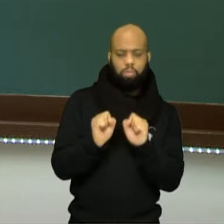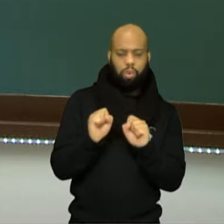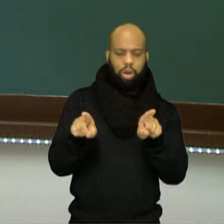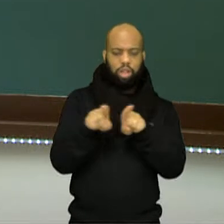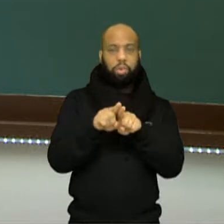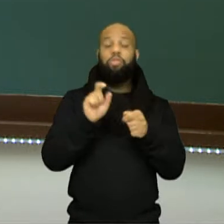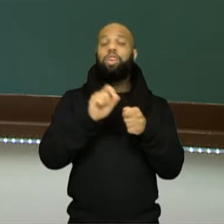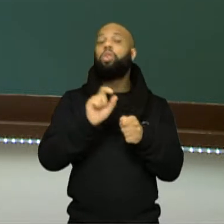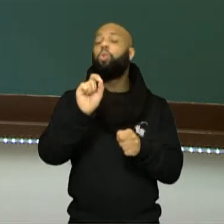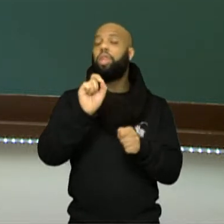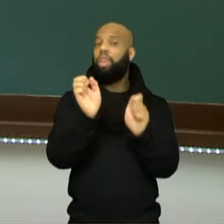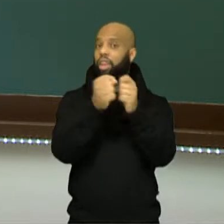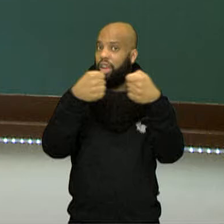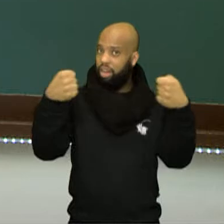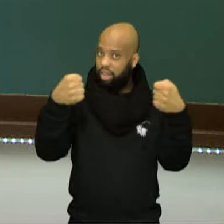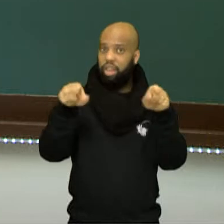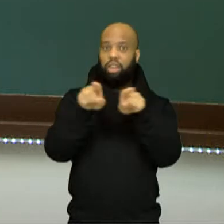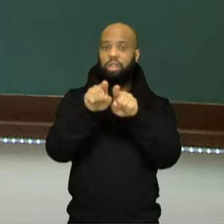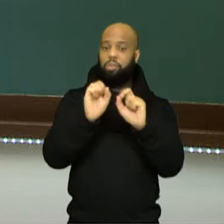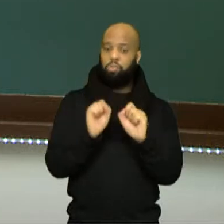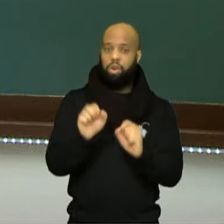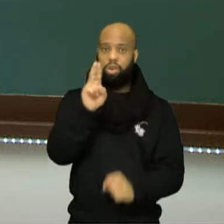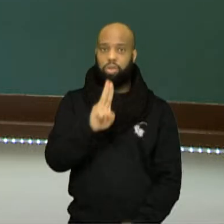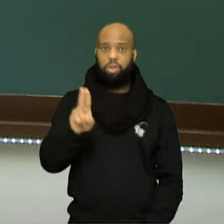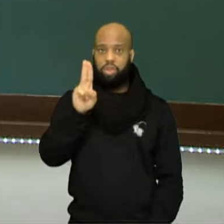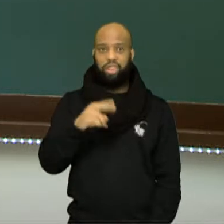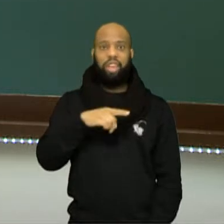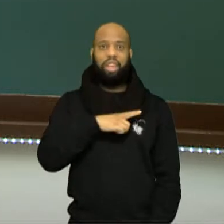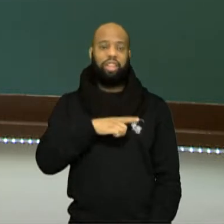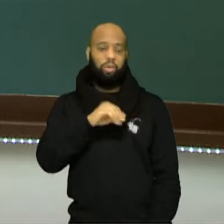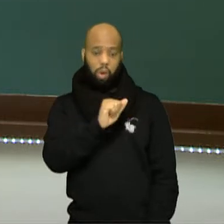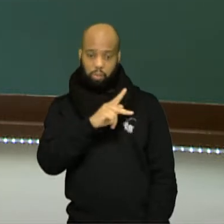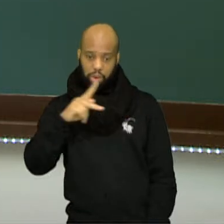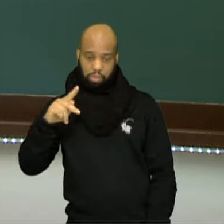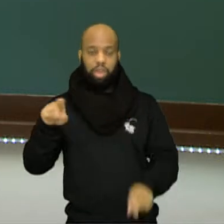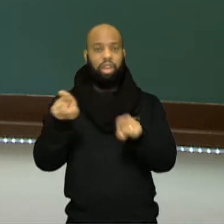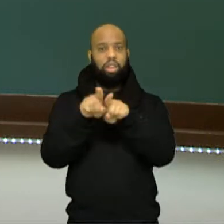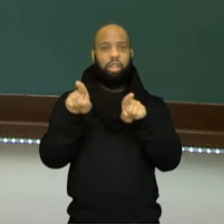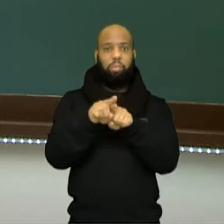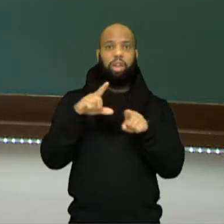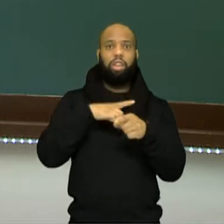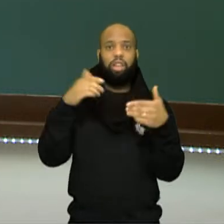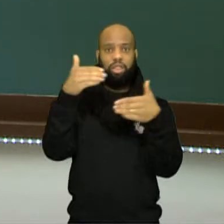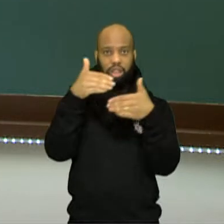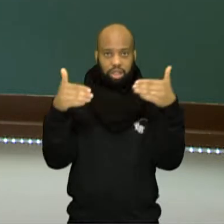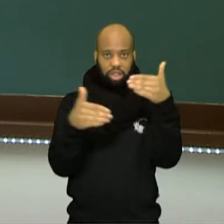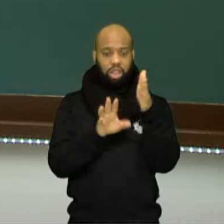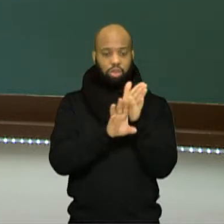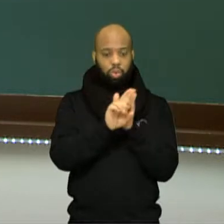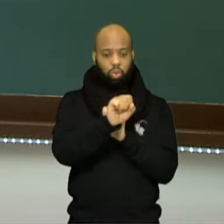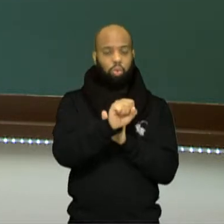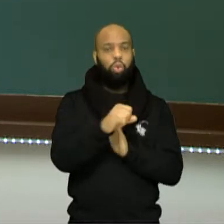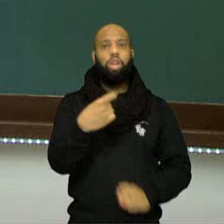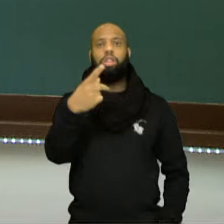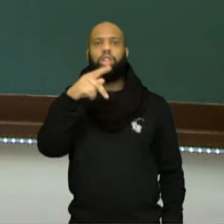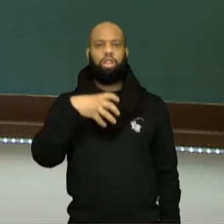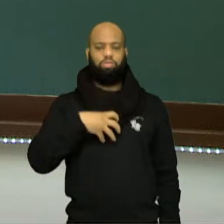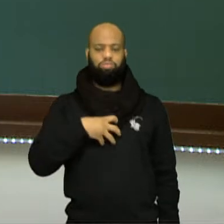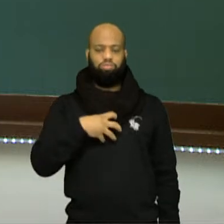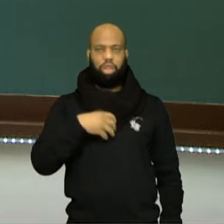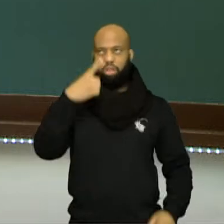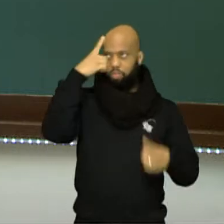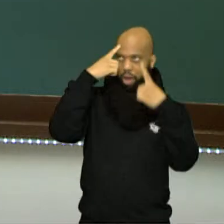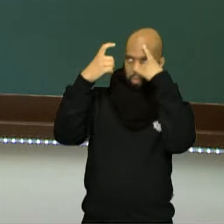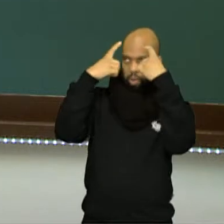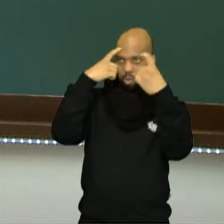criar um cartaz, você pode utilizar o Jamboard, as apresentações do Google, vai da sua